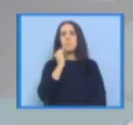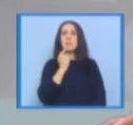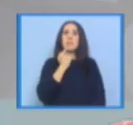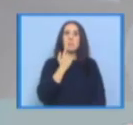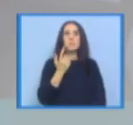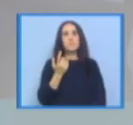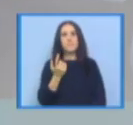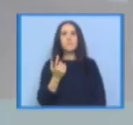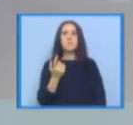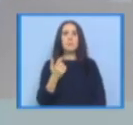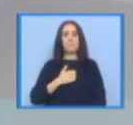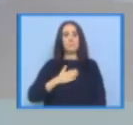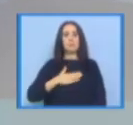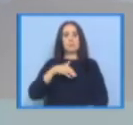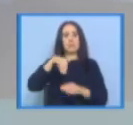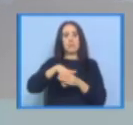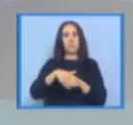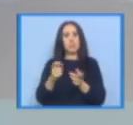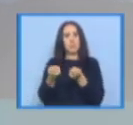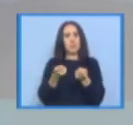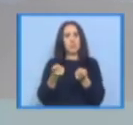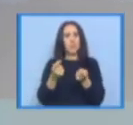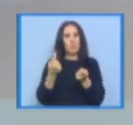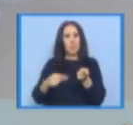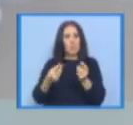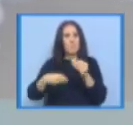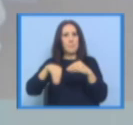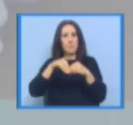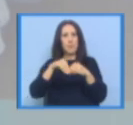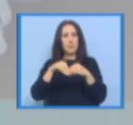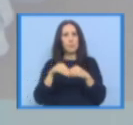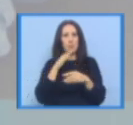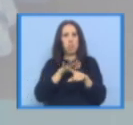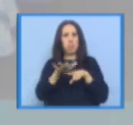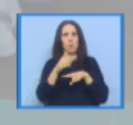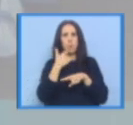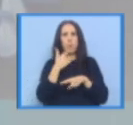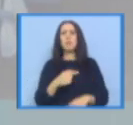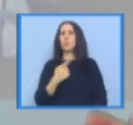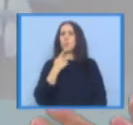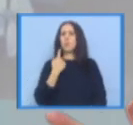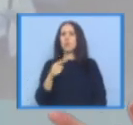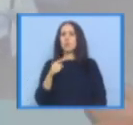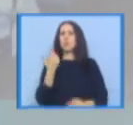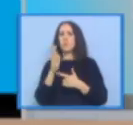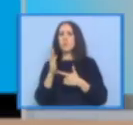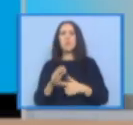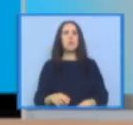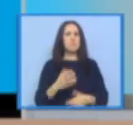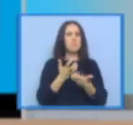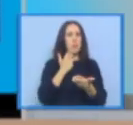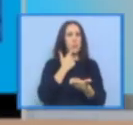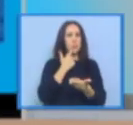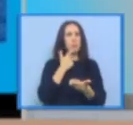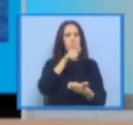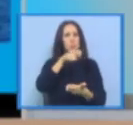da gestão interna de uma empresa é muito mais do que isso, porque tem repercussões e tem uma leitura muito significativa no